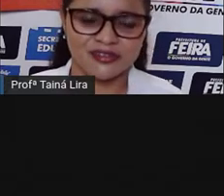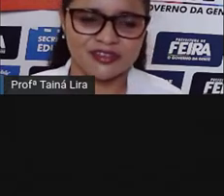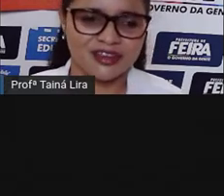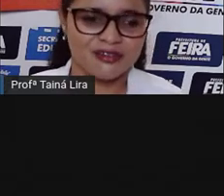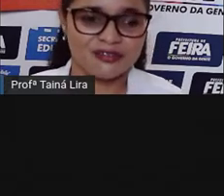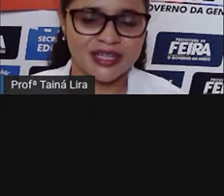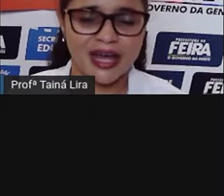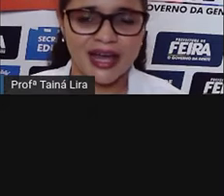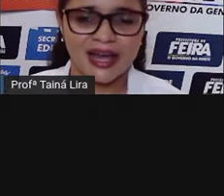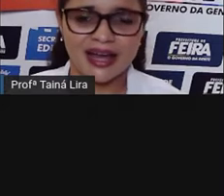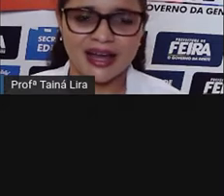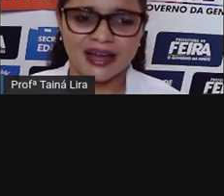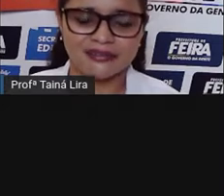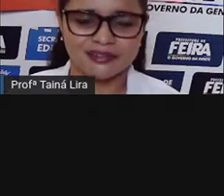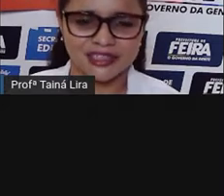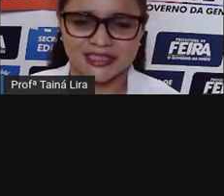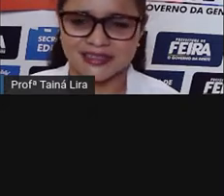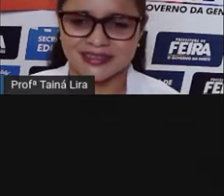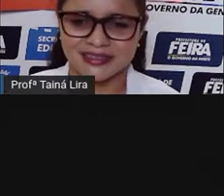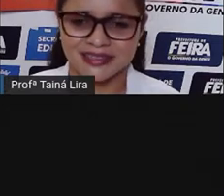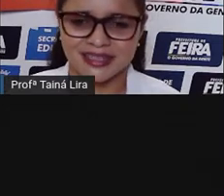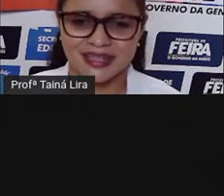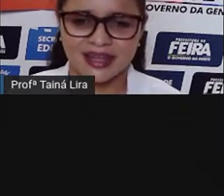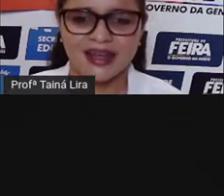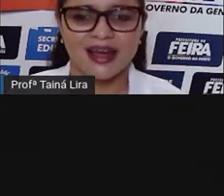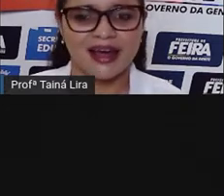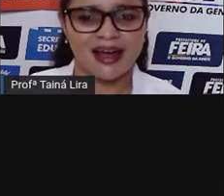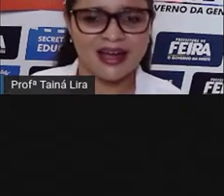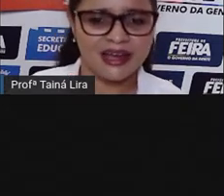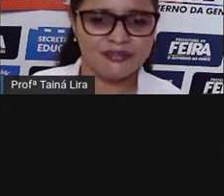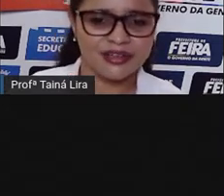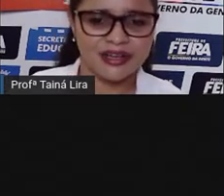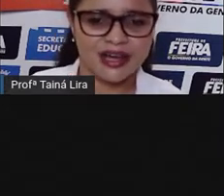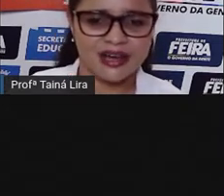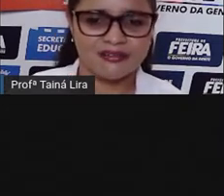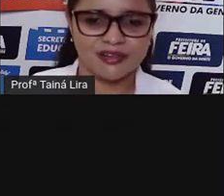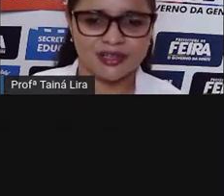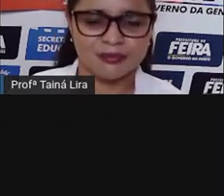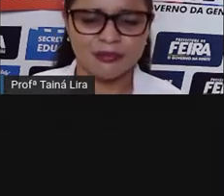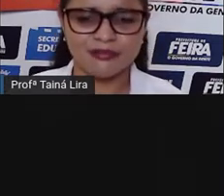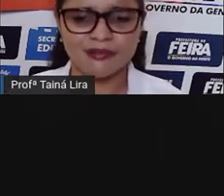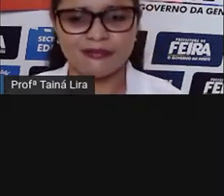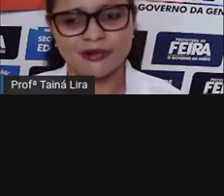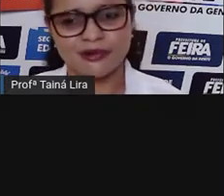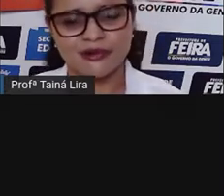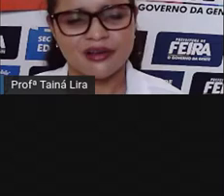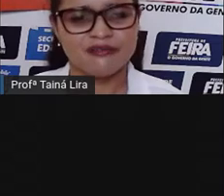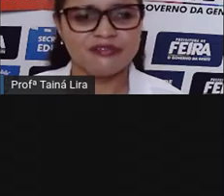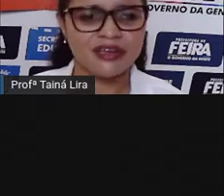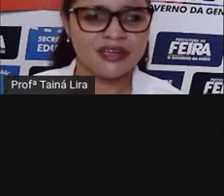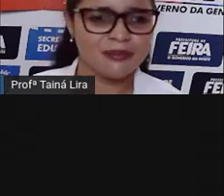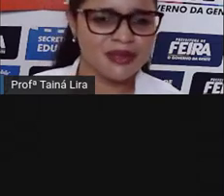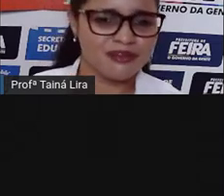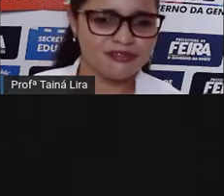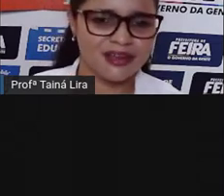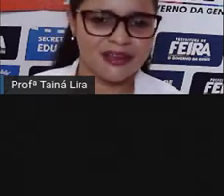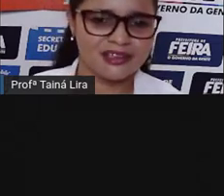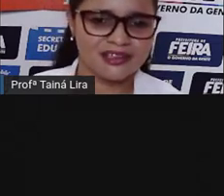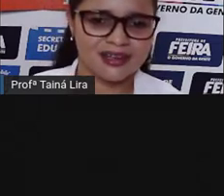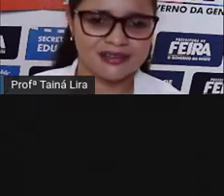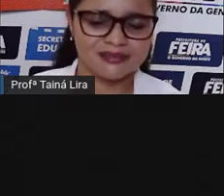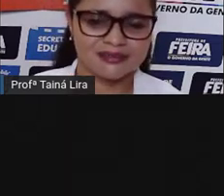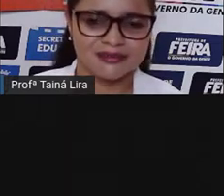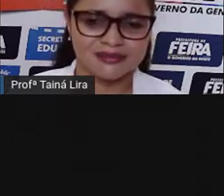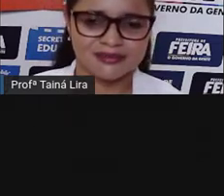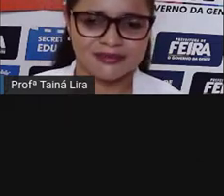sim se você convidar a árvore A árvore A árvore por favor venha a minha